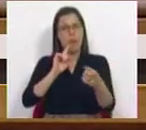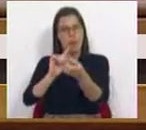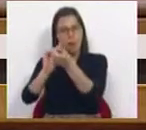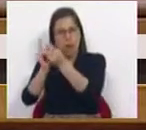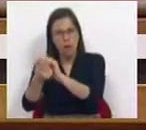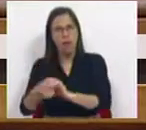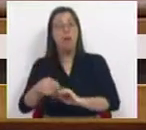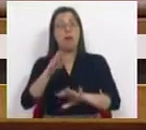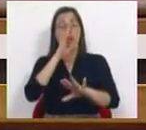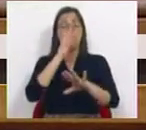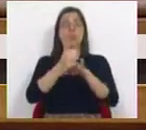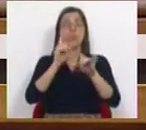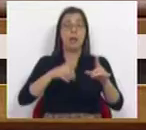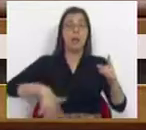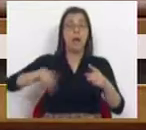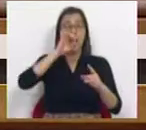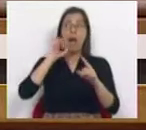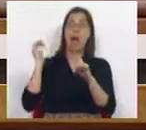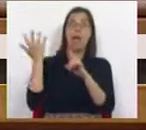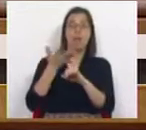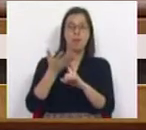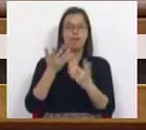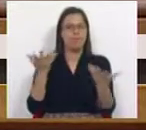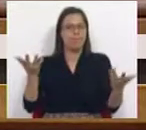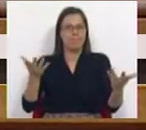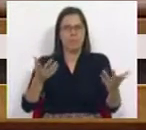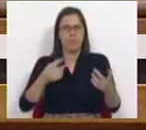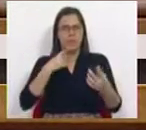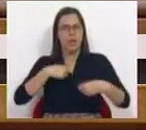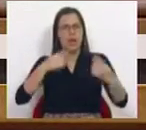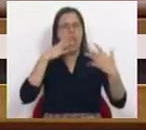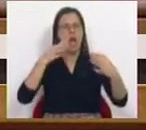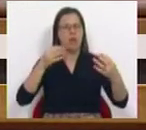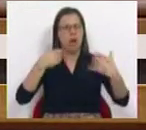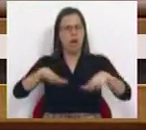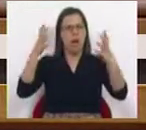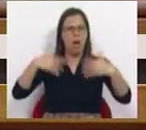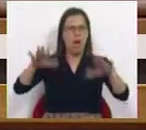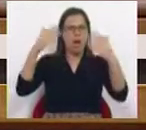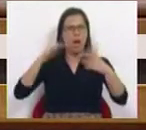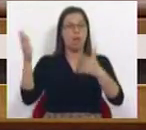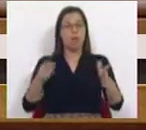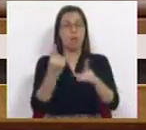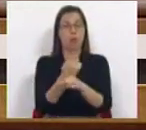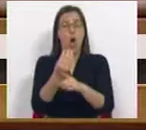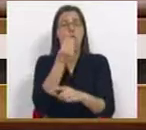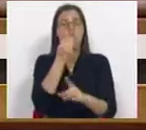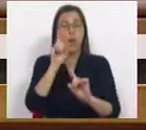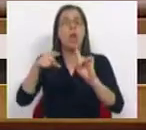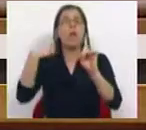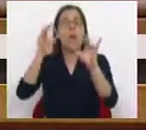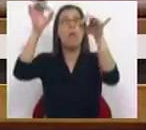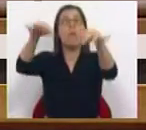reverter, porque se do ponto de vista ambiental é inqualificável que se esbanjem recursos naturais para produzir bens alimentares que